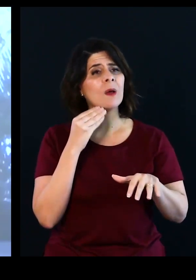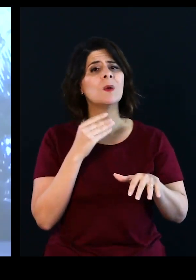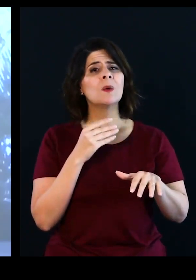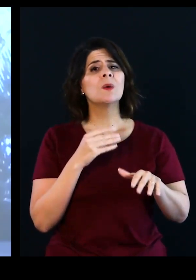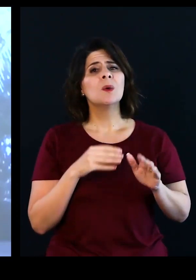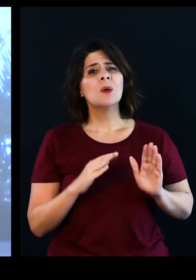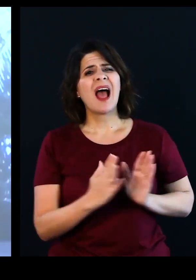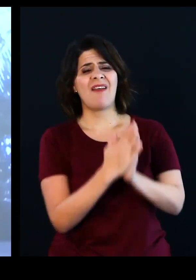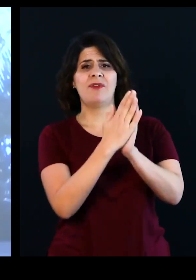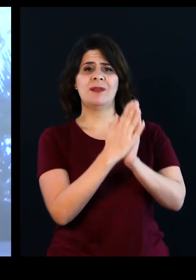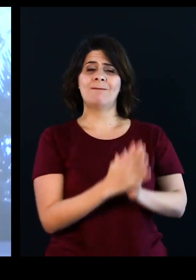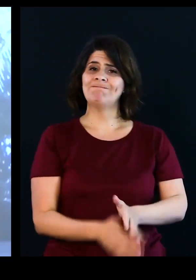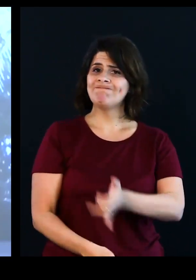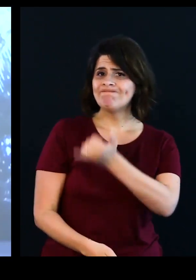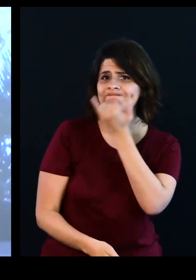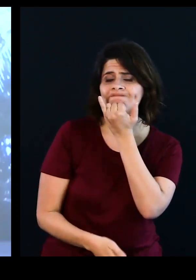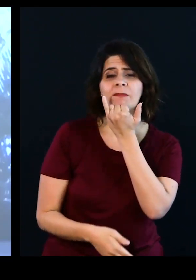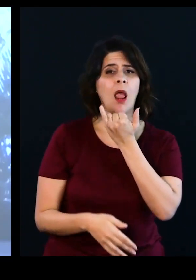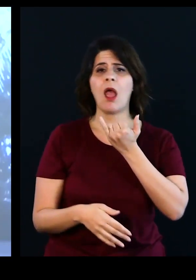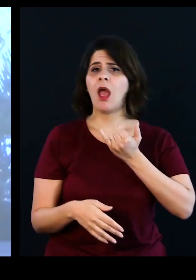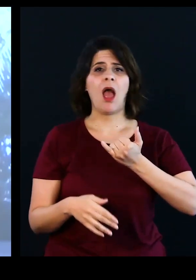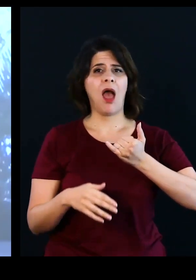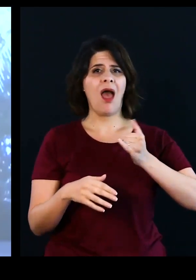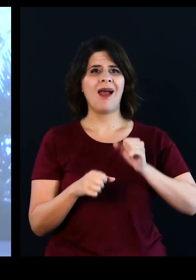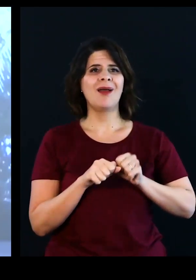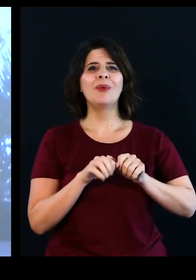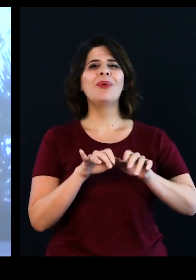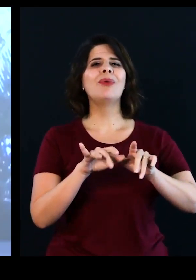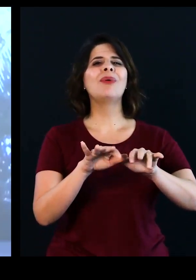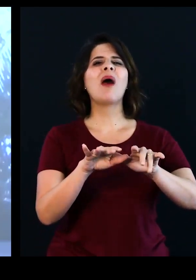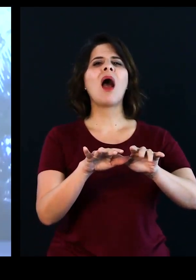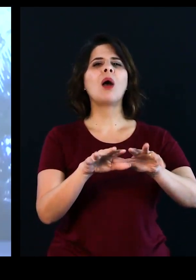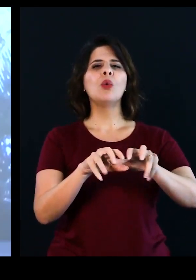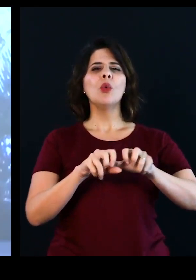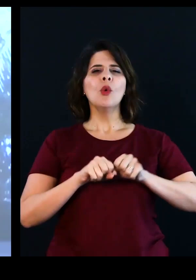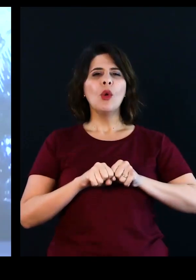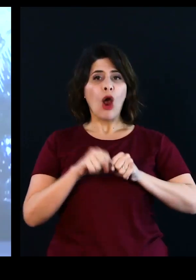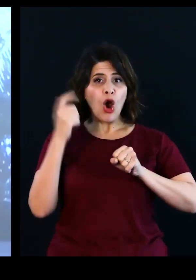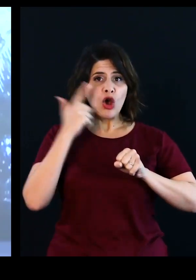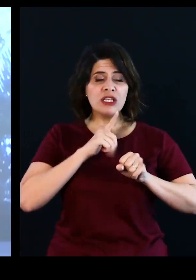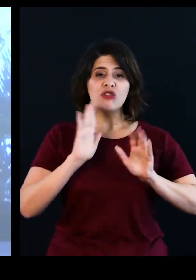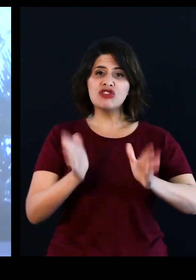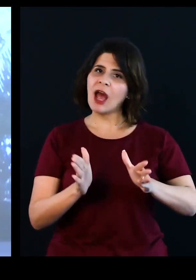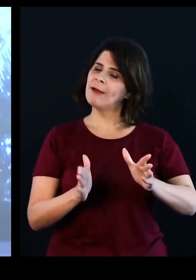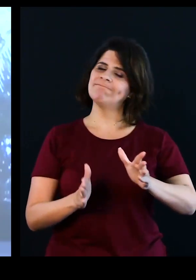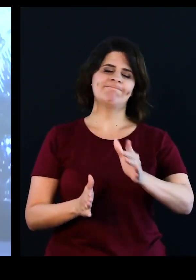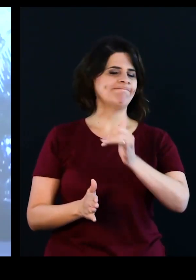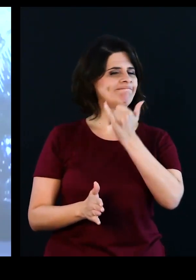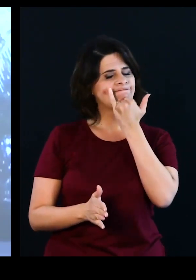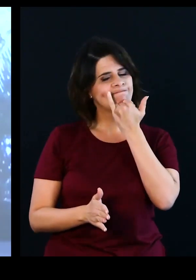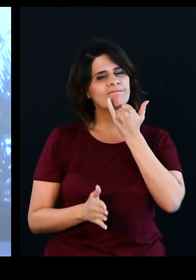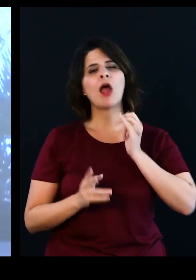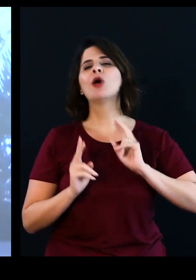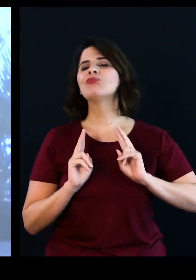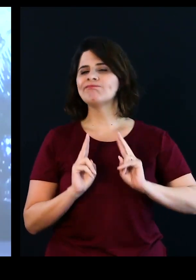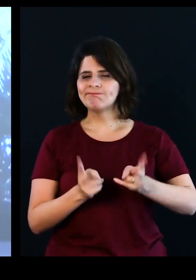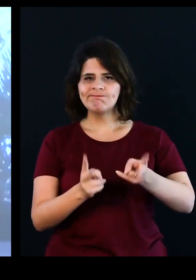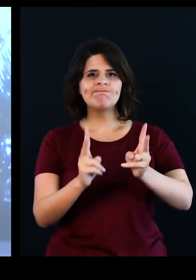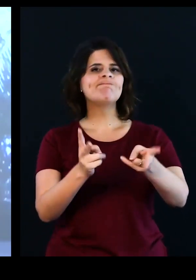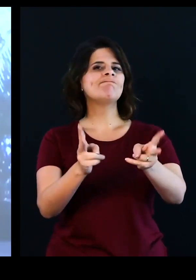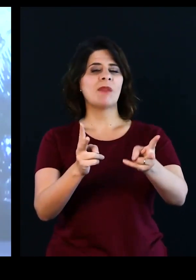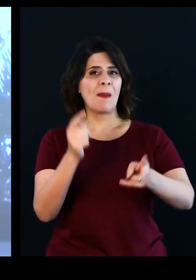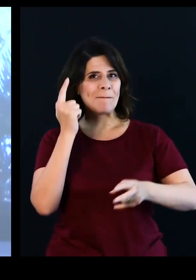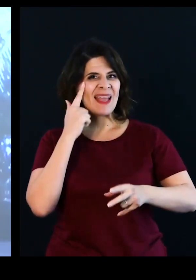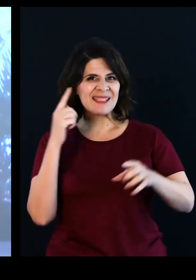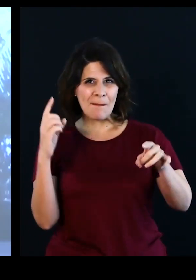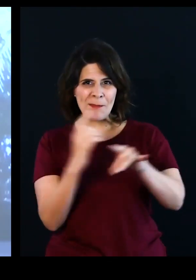ainda tem chão. Não podemos imaginar, a cada um que nos ouve, que as coisas já estão